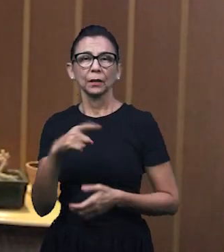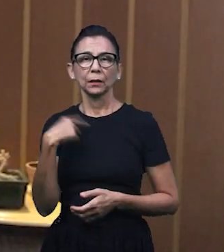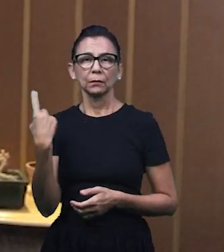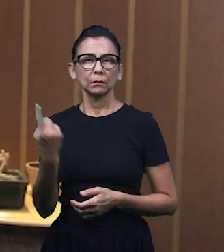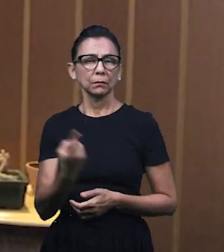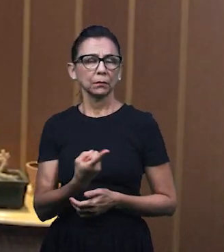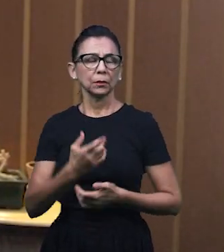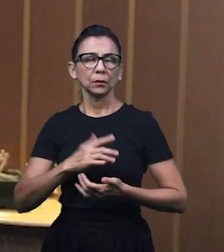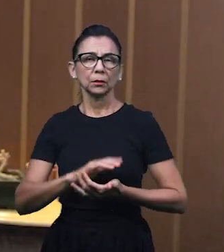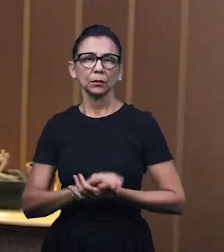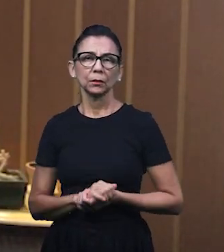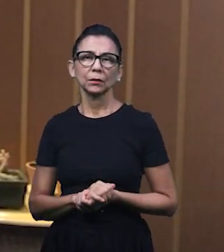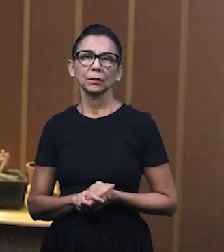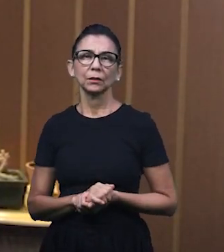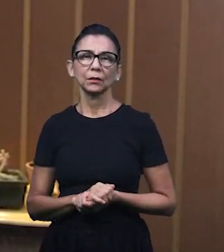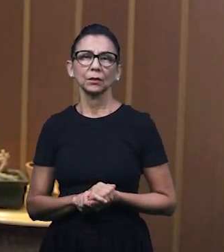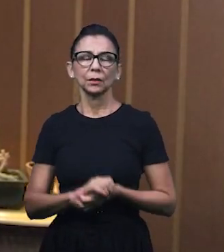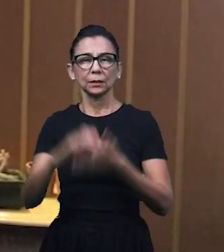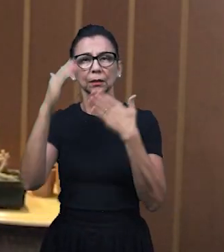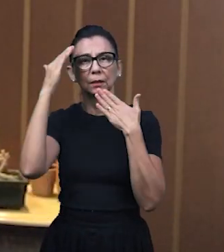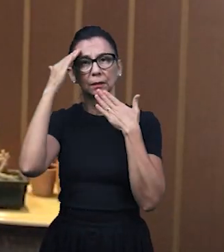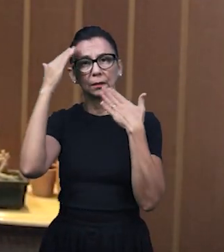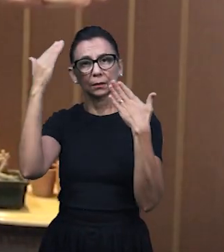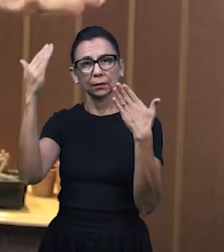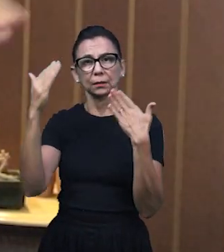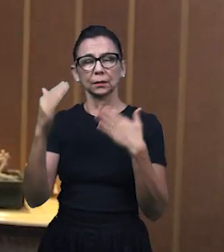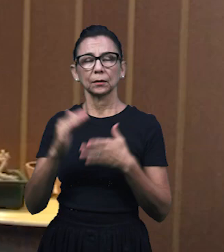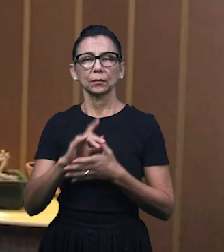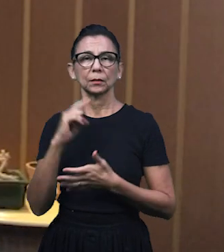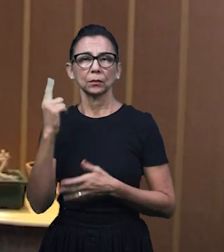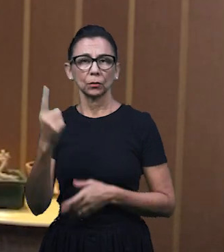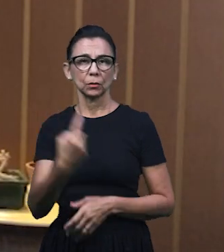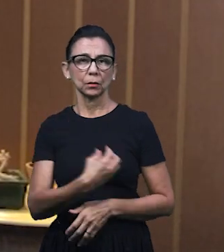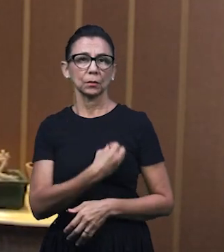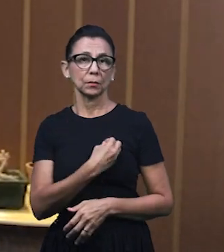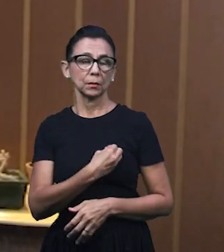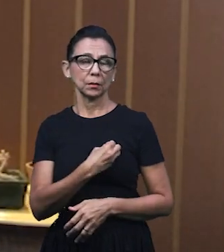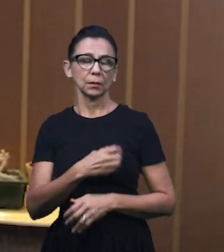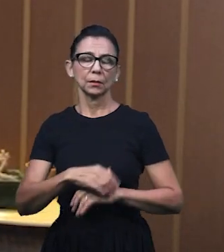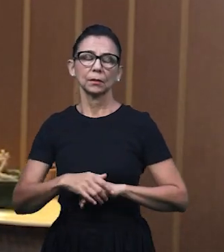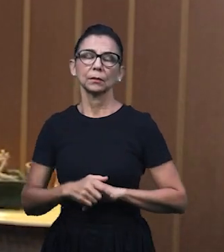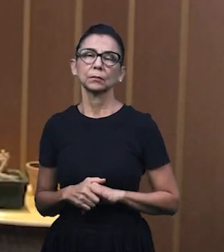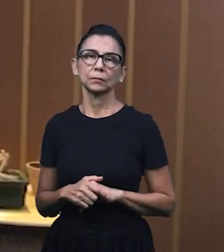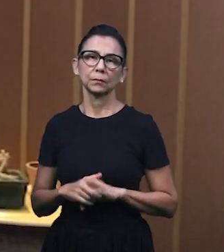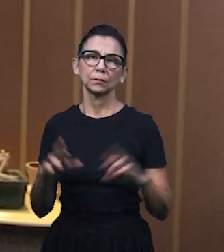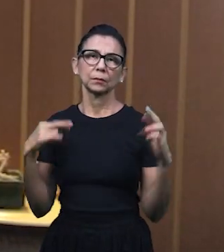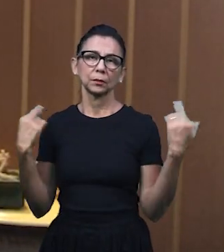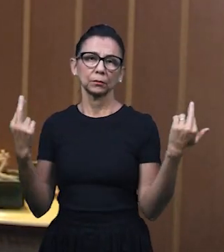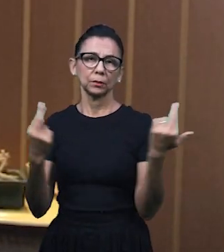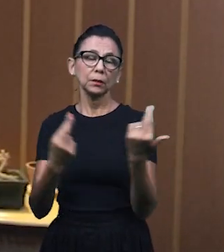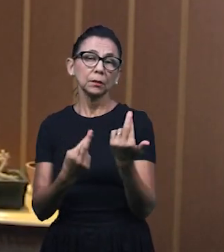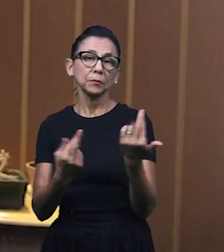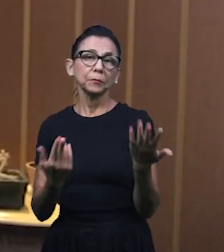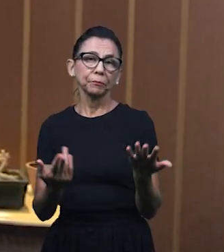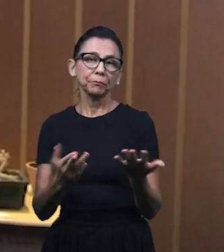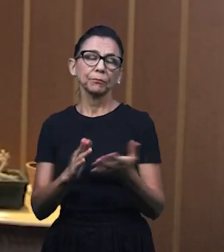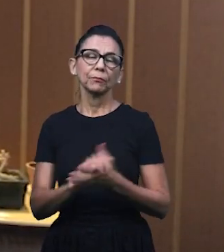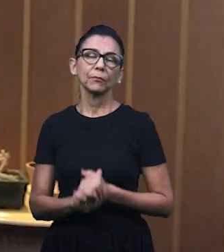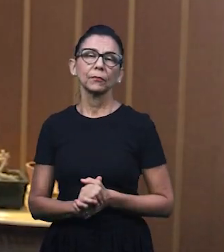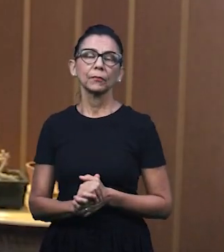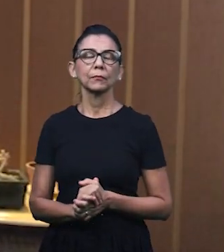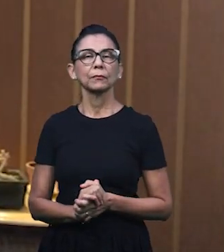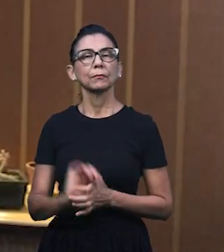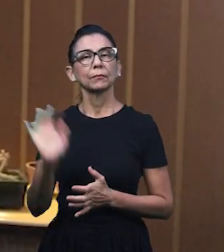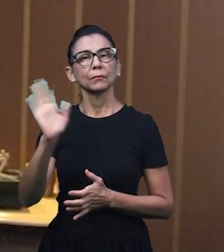disposição. Agradecemos a todos que participaram dessa colaboração, dessa participação, e